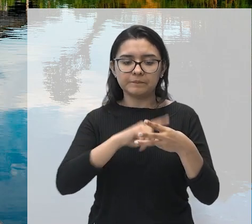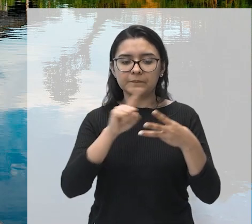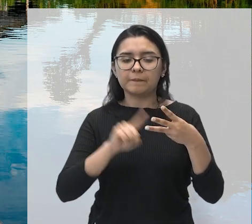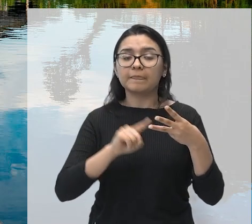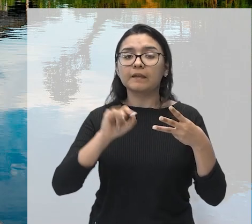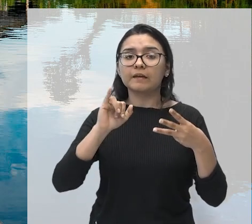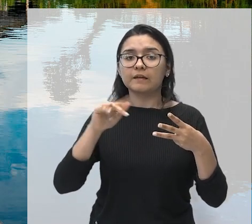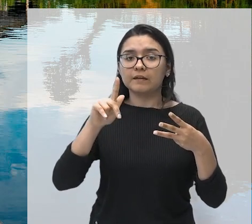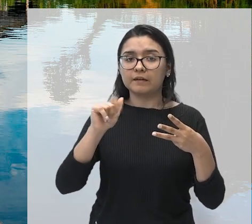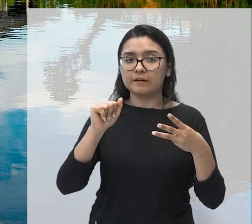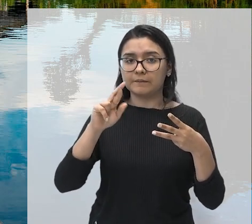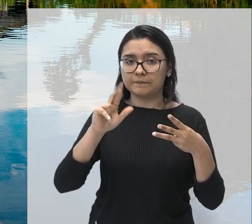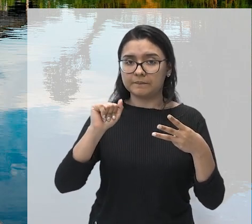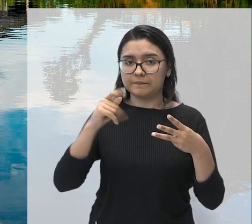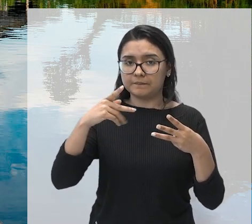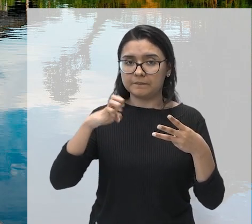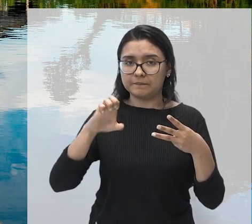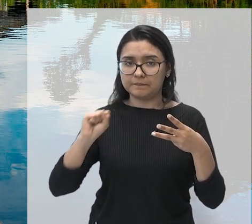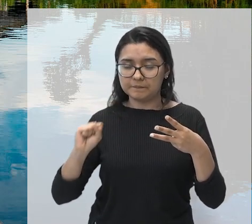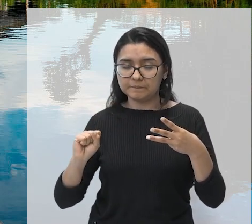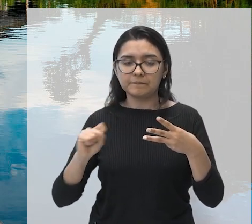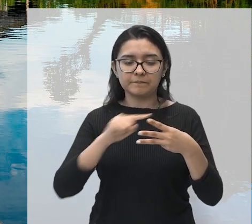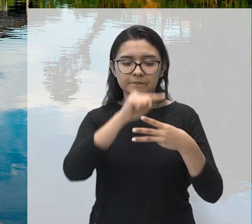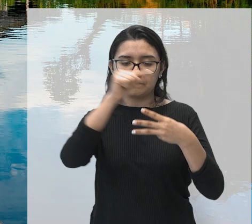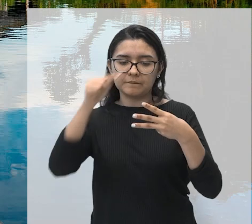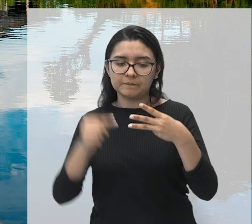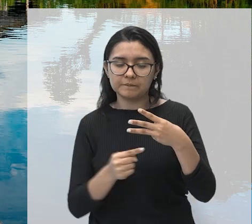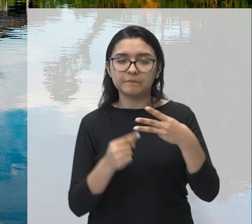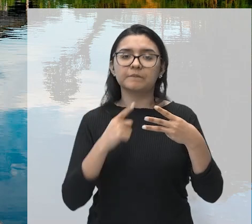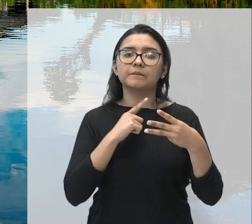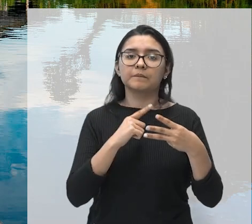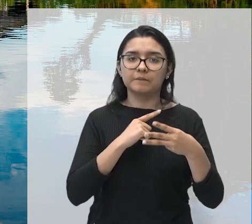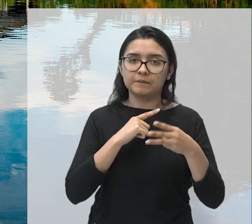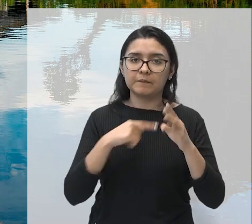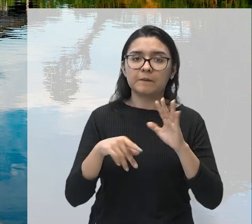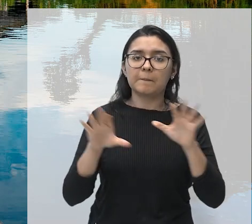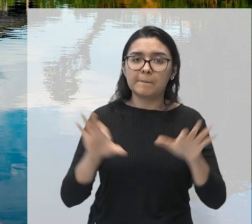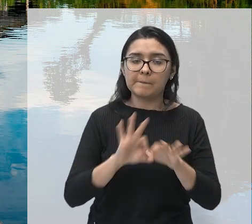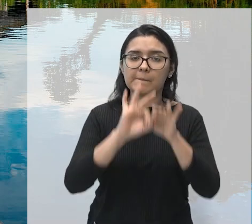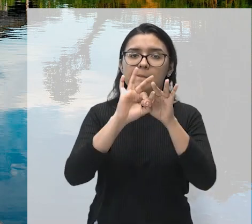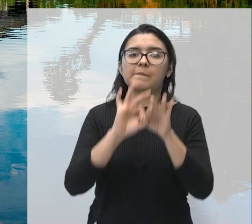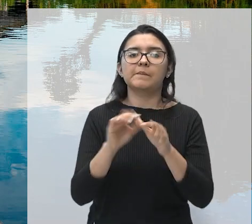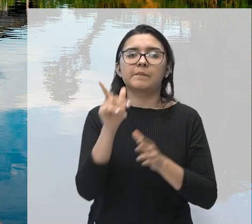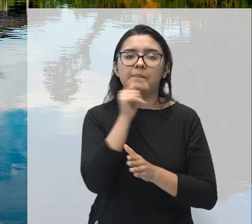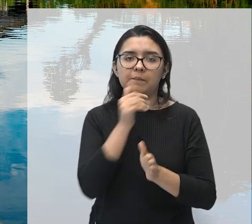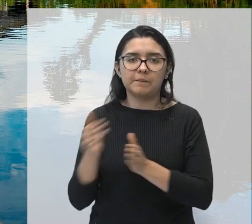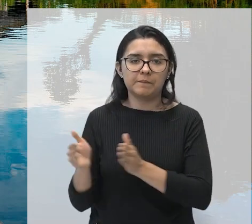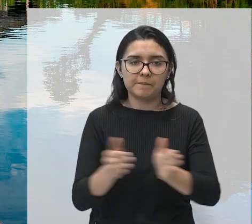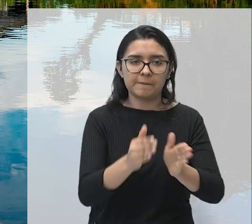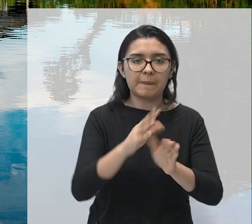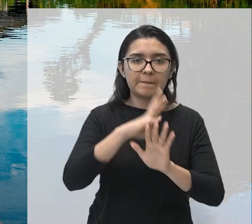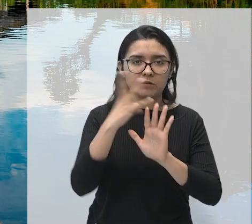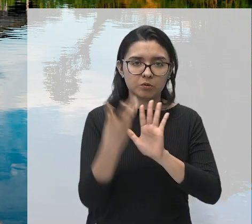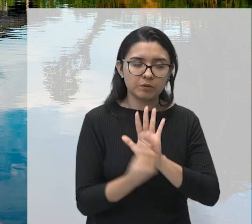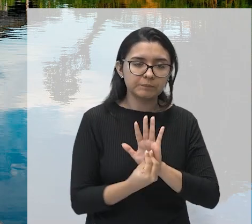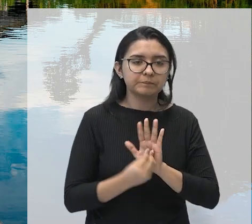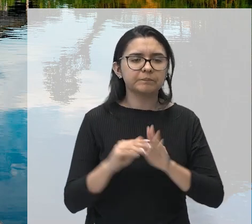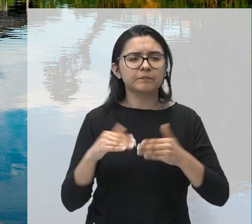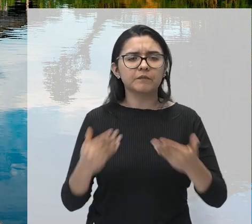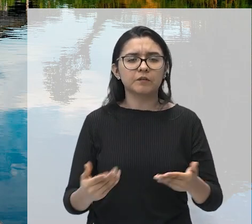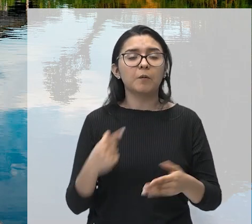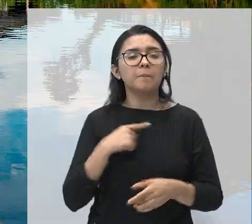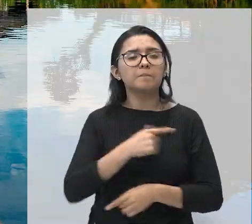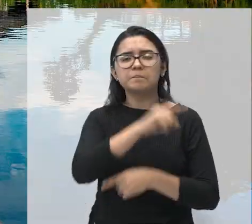temos aí os elementos constituintes da bacia amazônica. E aí a gente acompanha verificando o que é